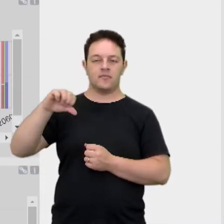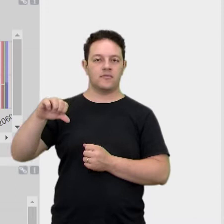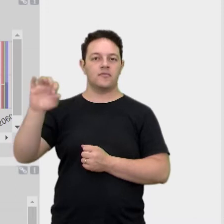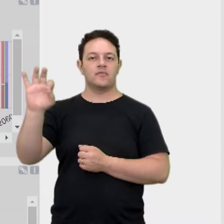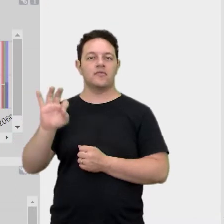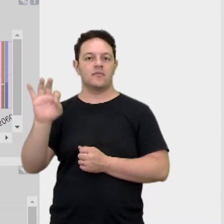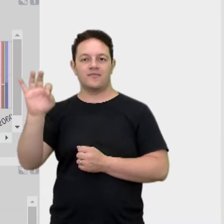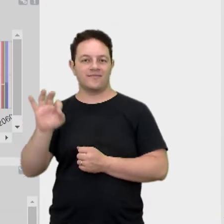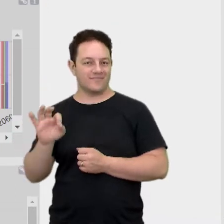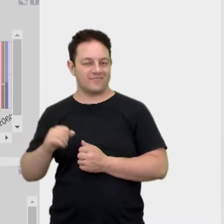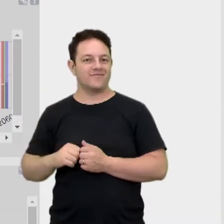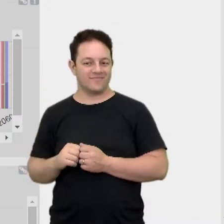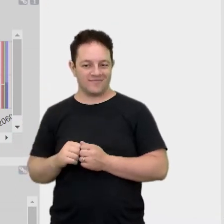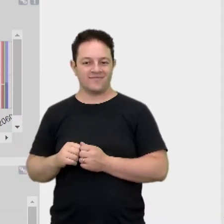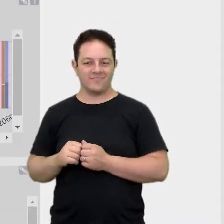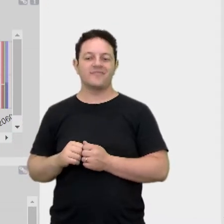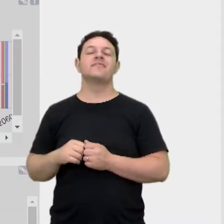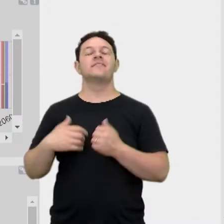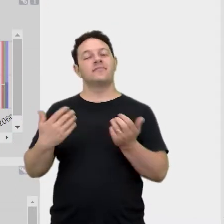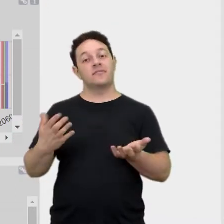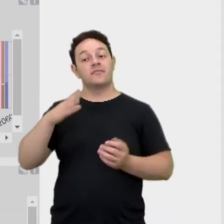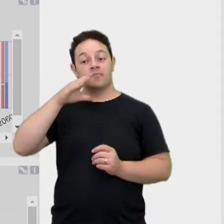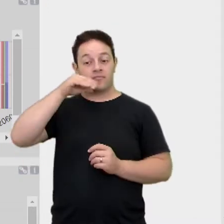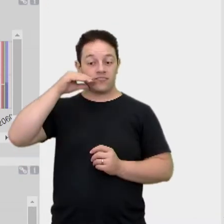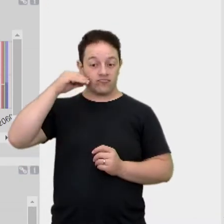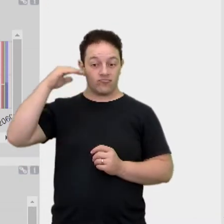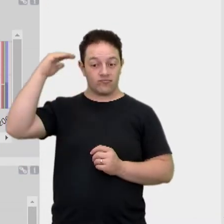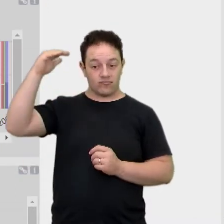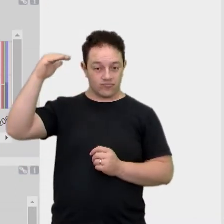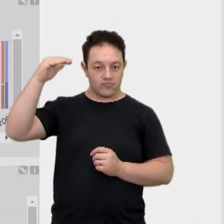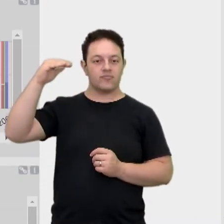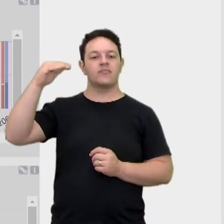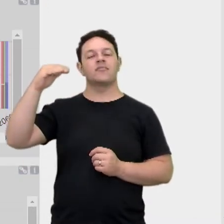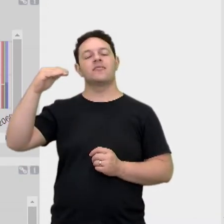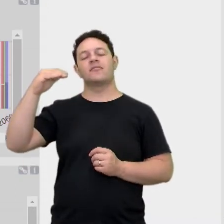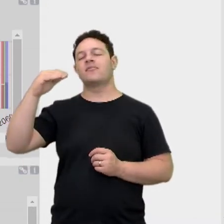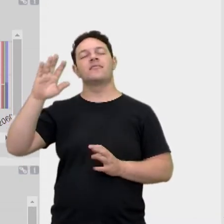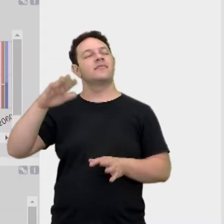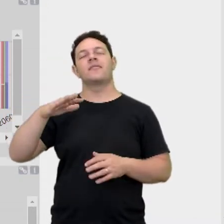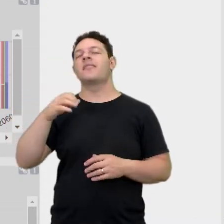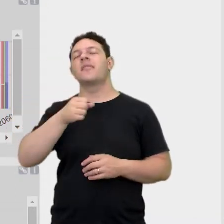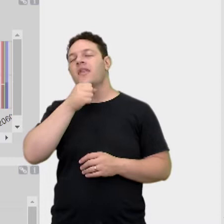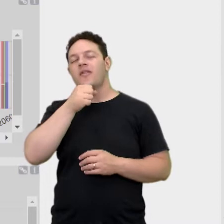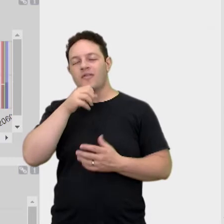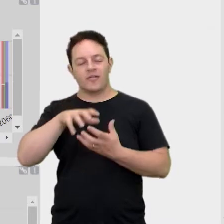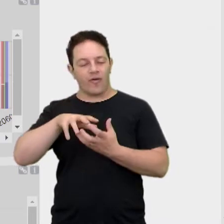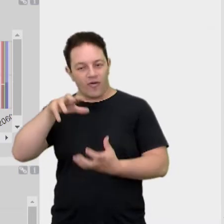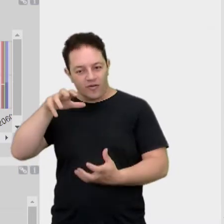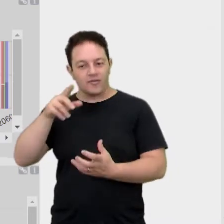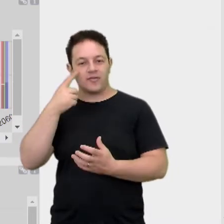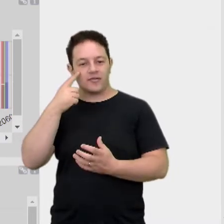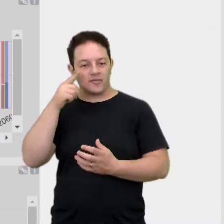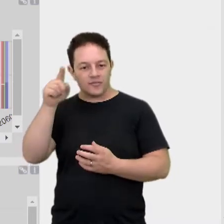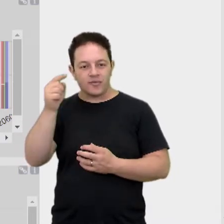67,99%, tá certo? E aí, logicamente, os adultos, né, os idosos, na diferença da projeção, mas vejam que tem poucos